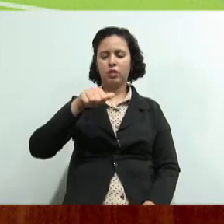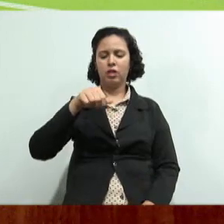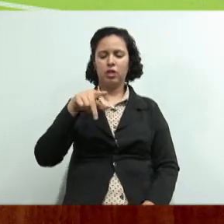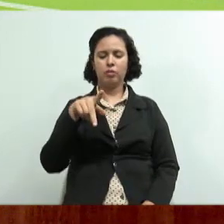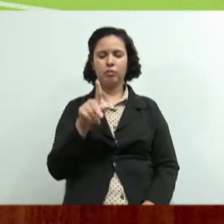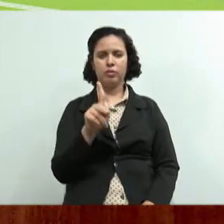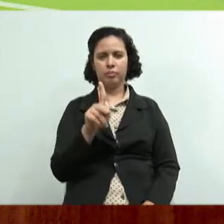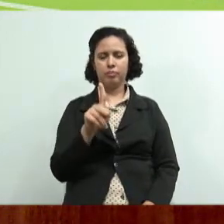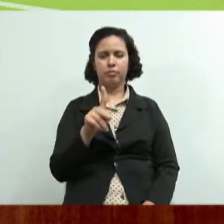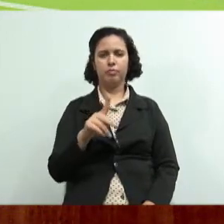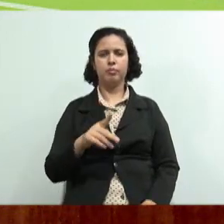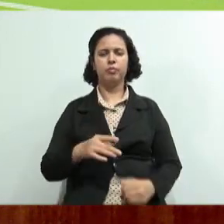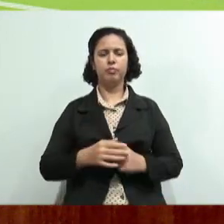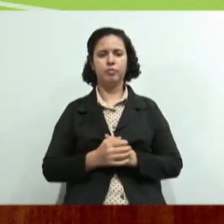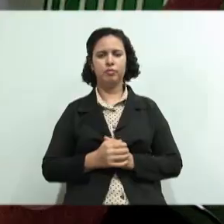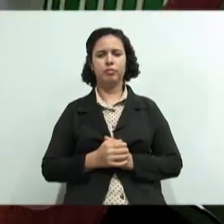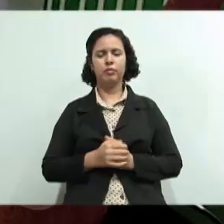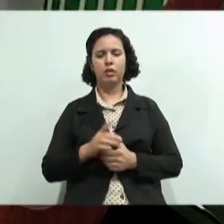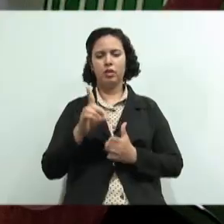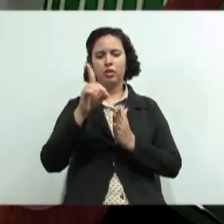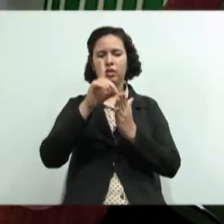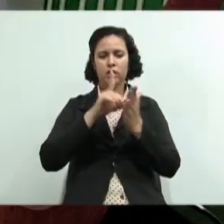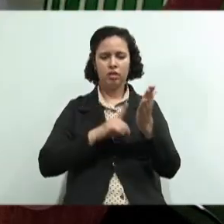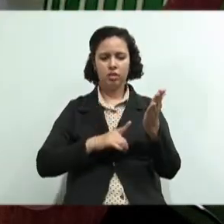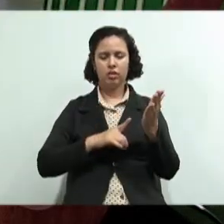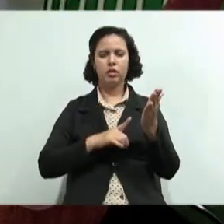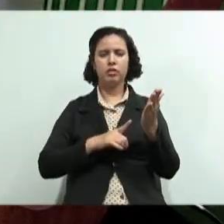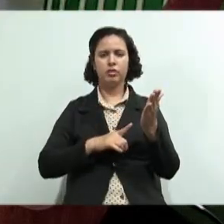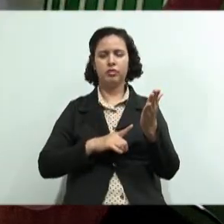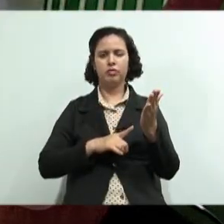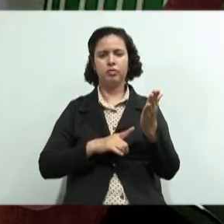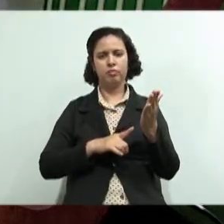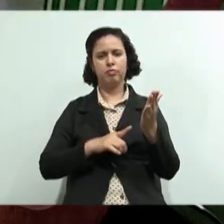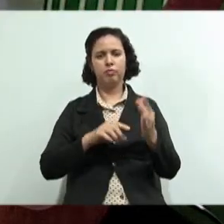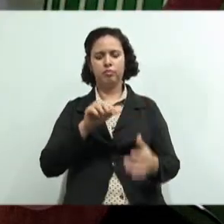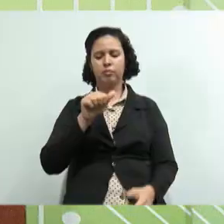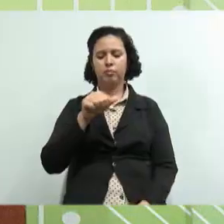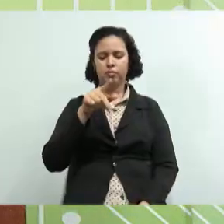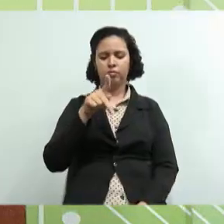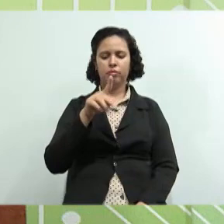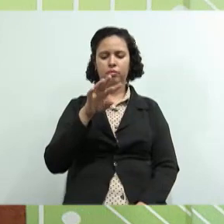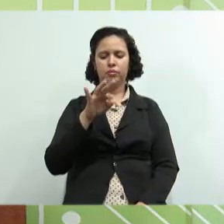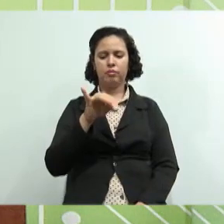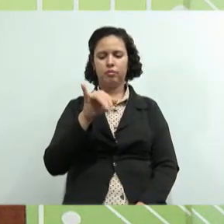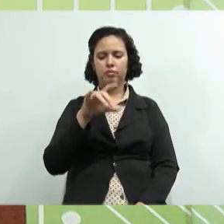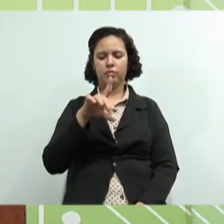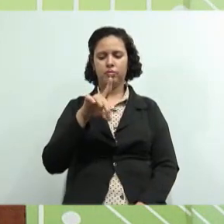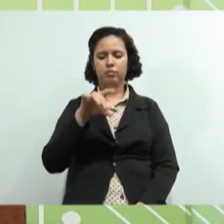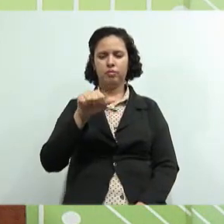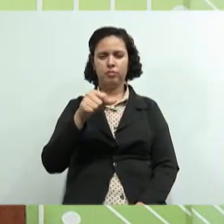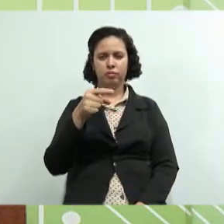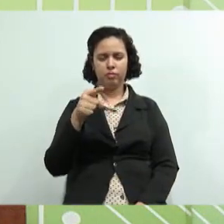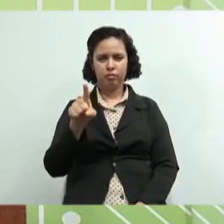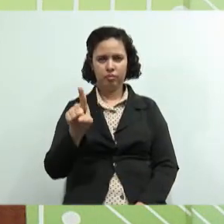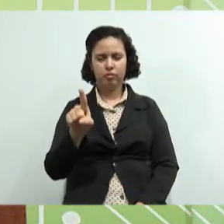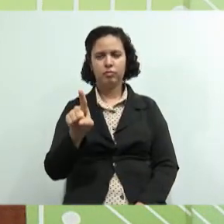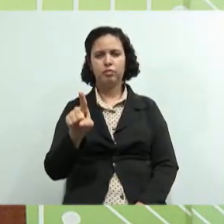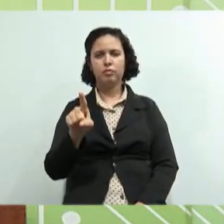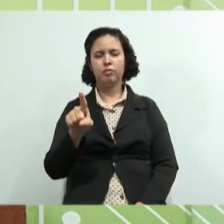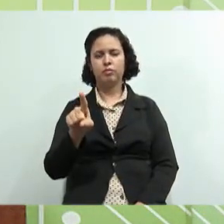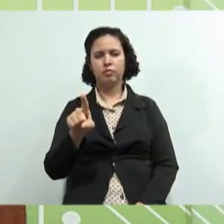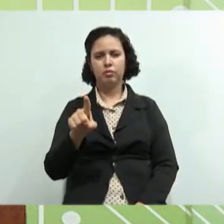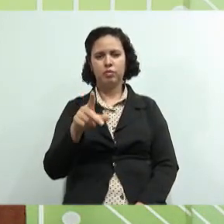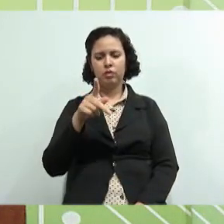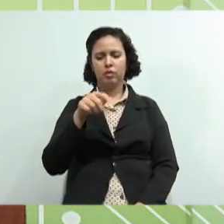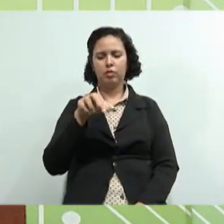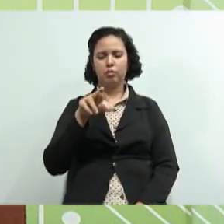ao PRONAF. Então, Declaração de Aptidão ao PRONAF, a identidade do produtor rural, é um documento importantíssimo, ele às vezes tem vencimento, você